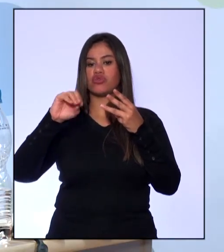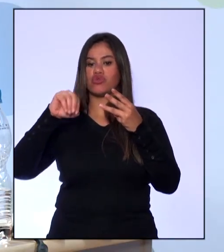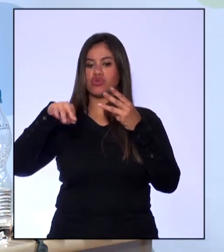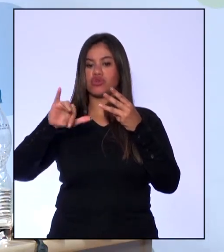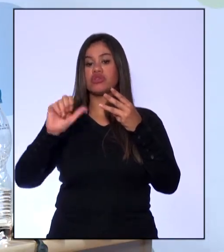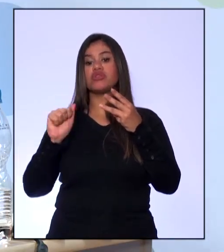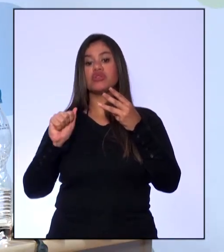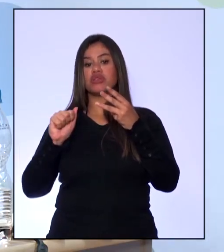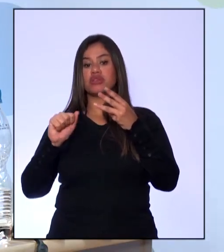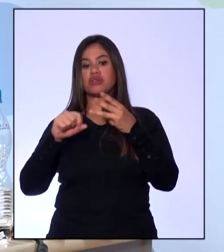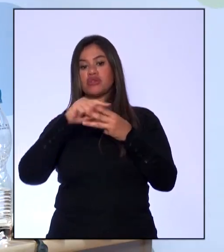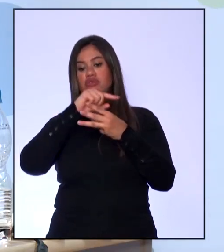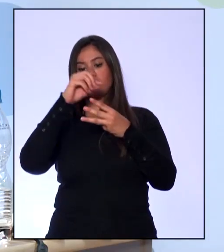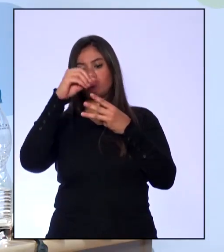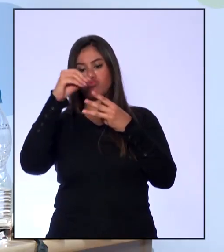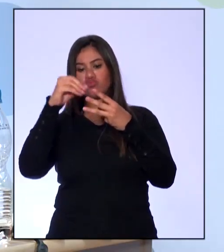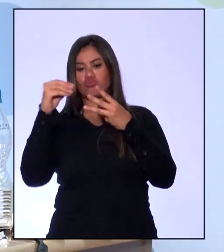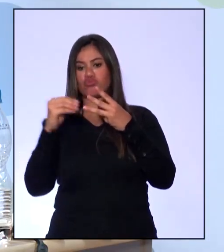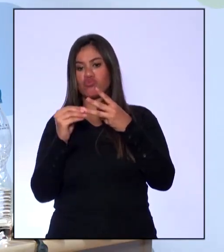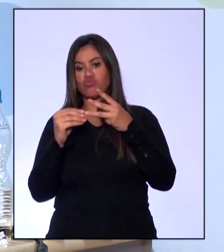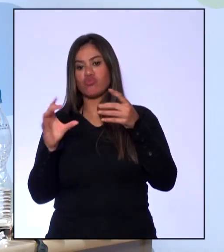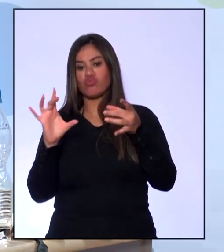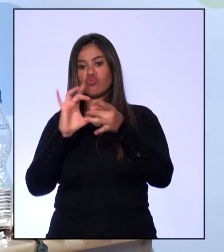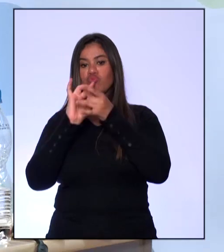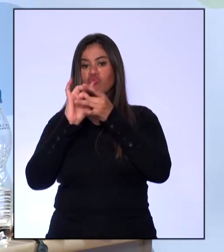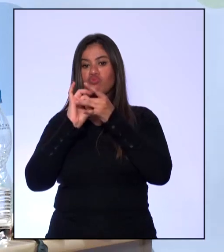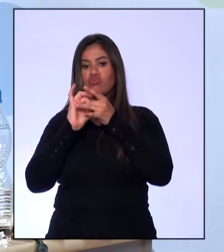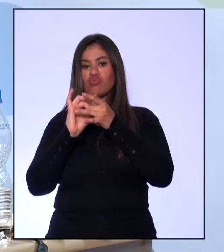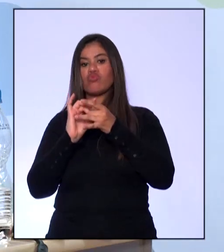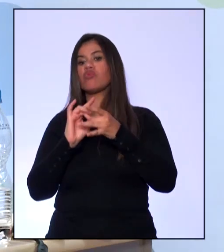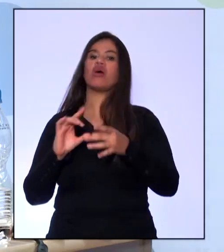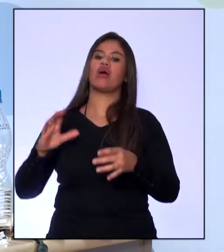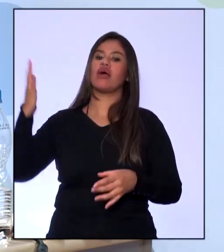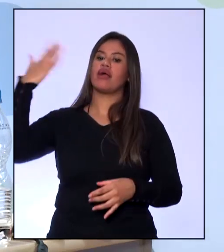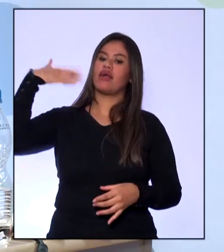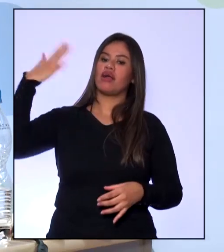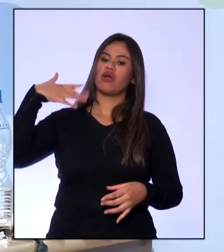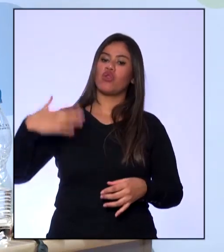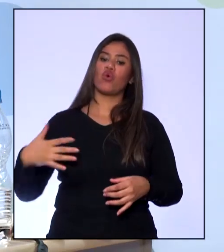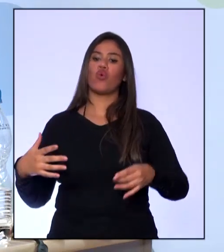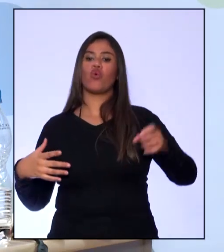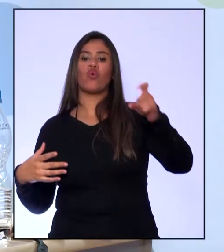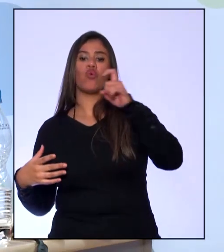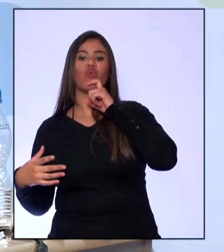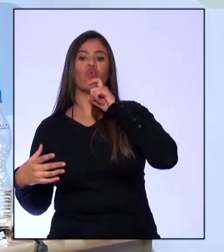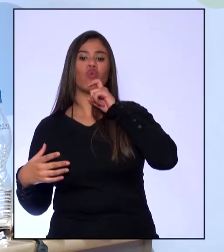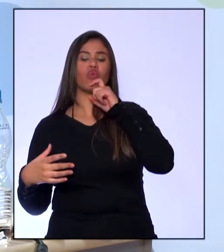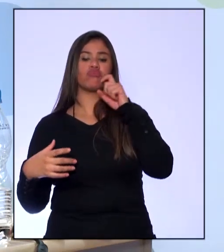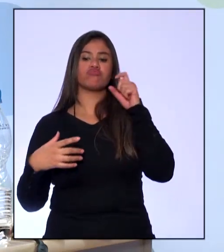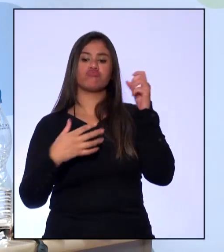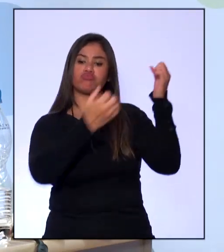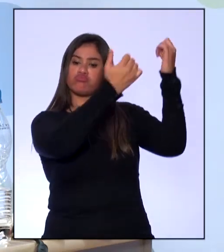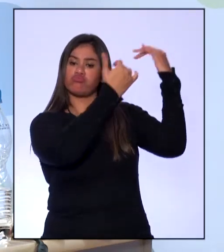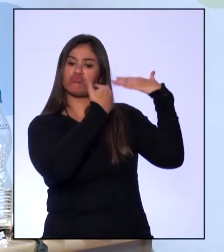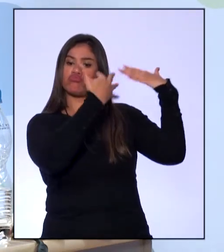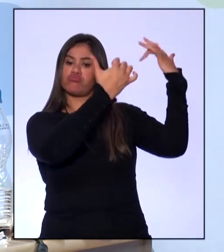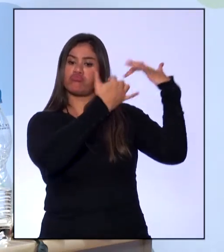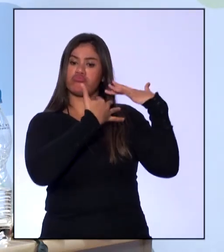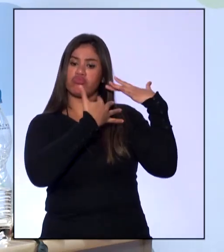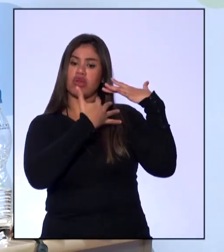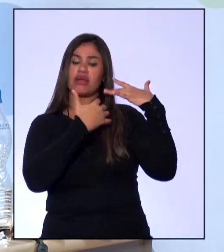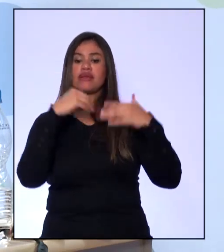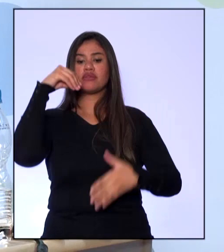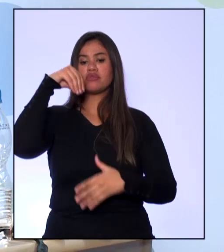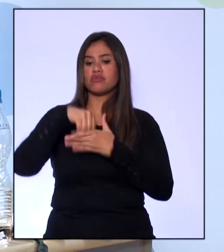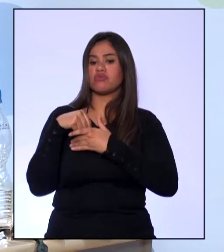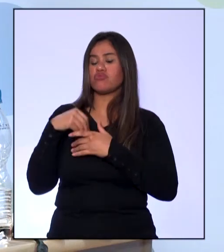relação é uma dialoga com o outro. No calor eu tenho ar-condicionado e eu posso estar dentro de casa teclando